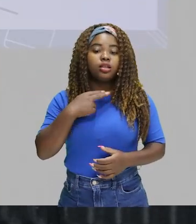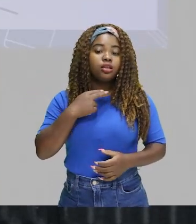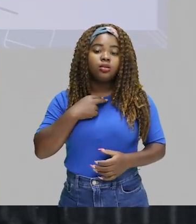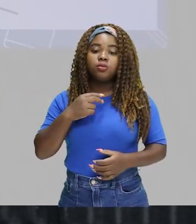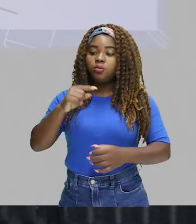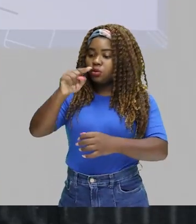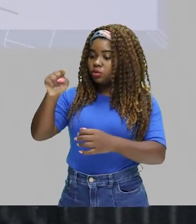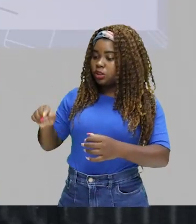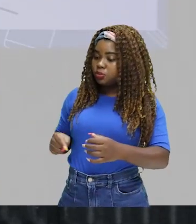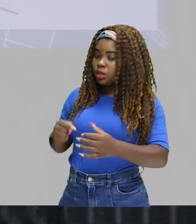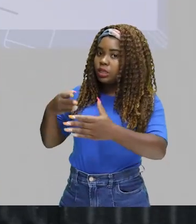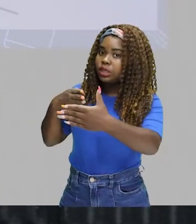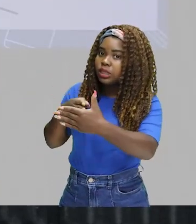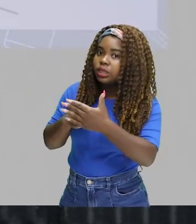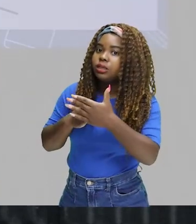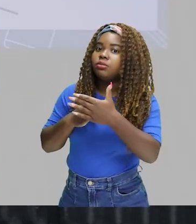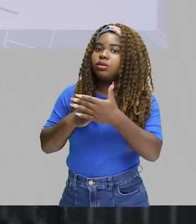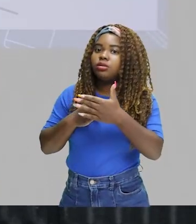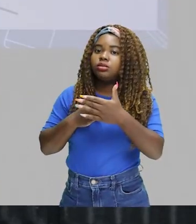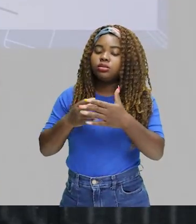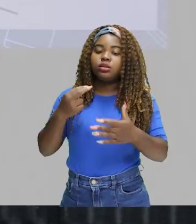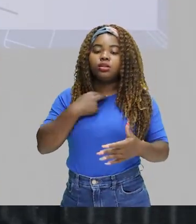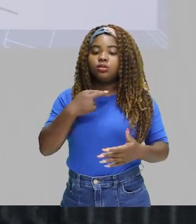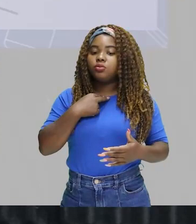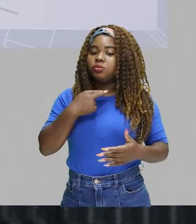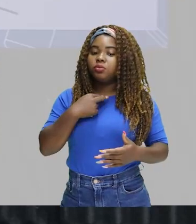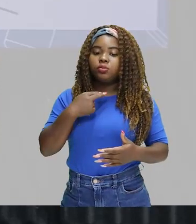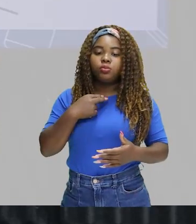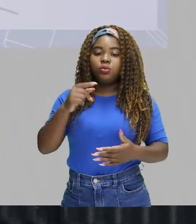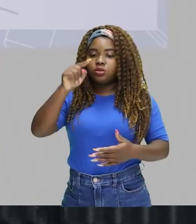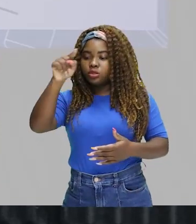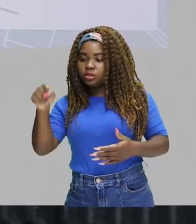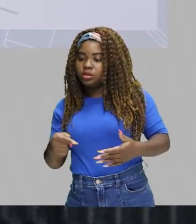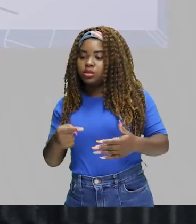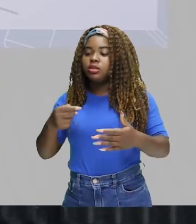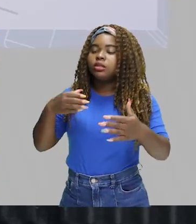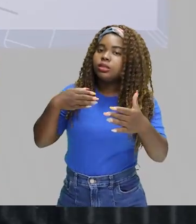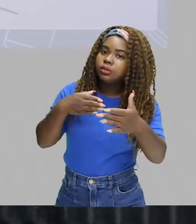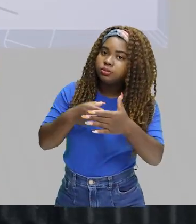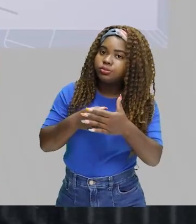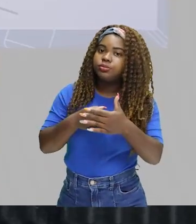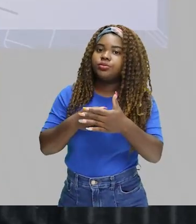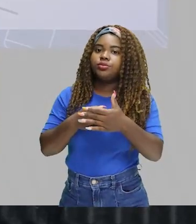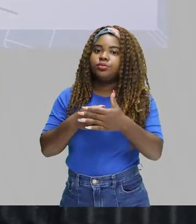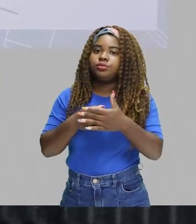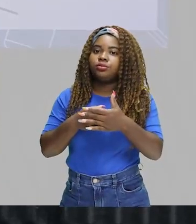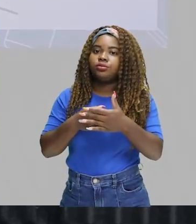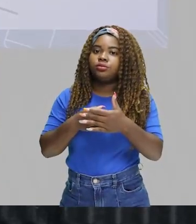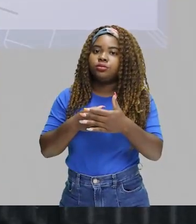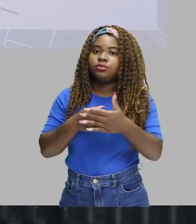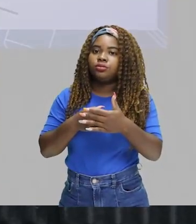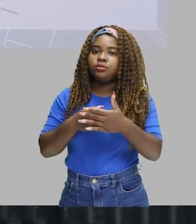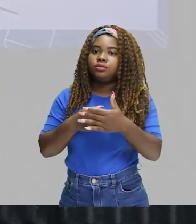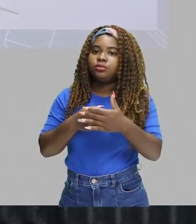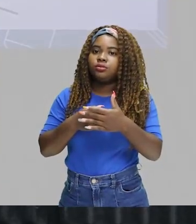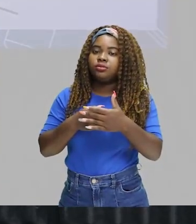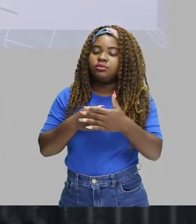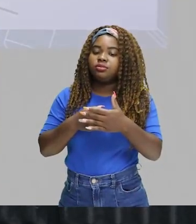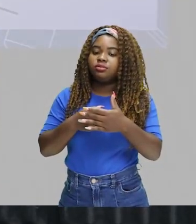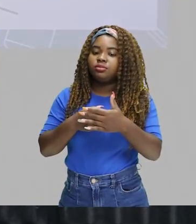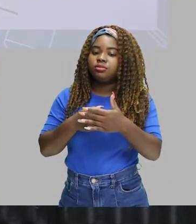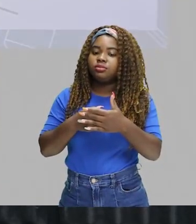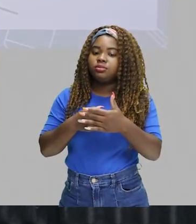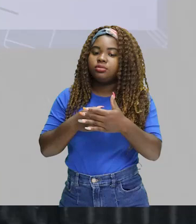linha limite. Ela não pode jamais ultrapassar essa linha limite, mesmo após ter se livrado do